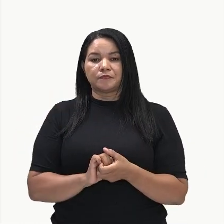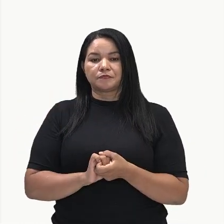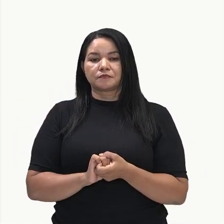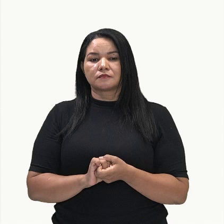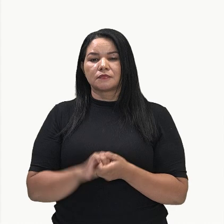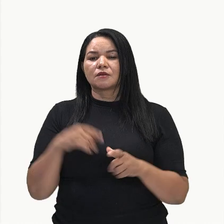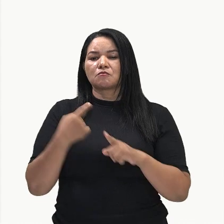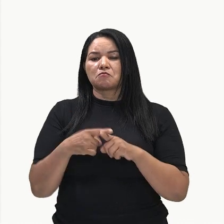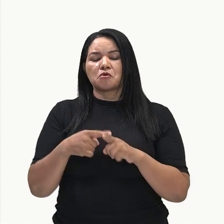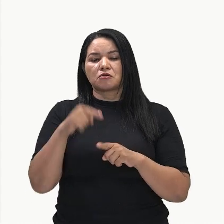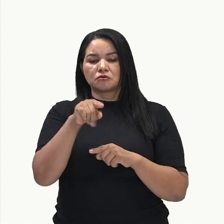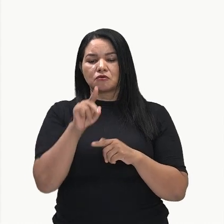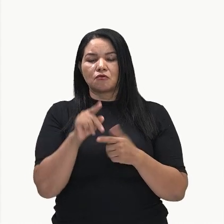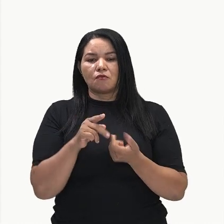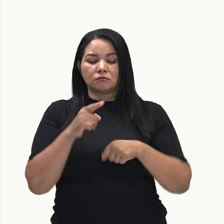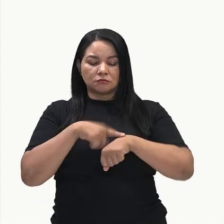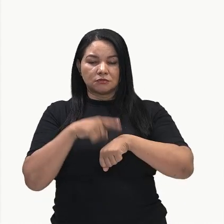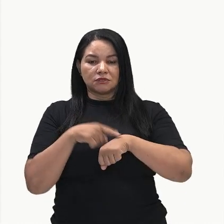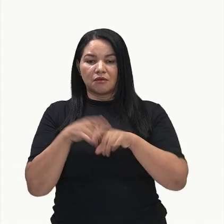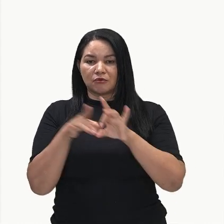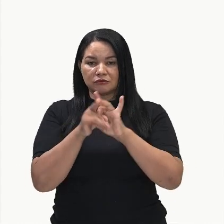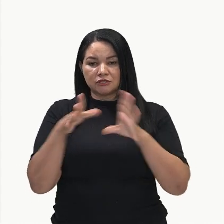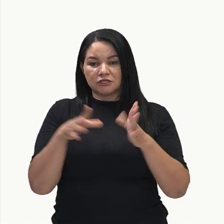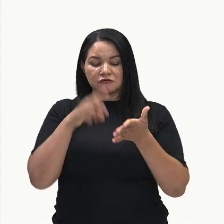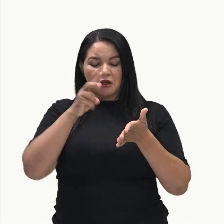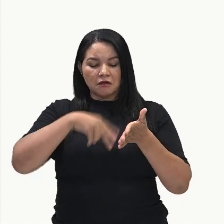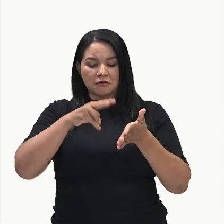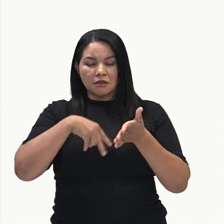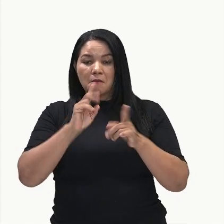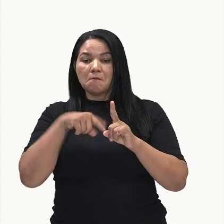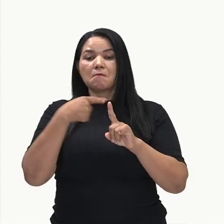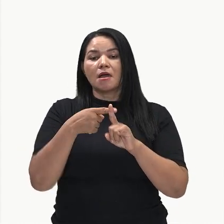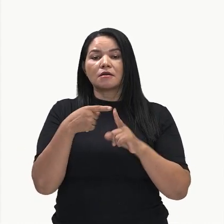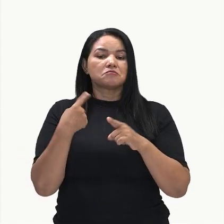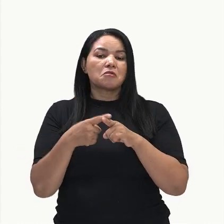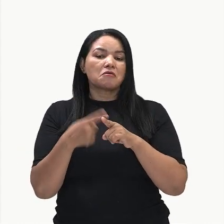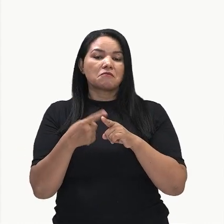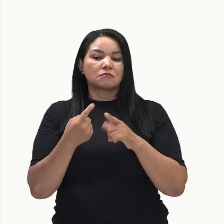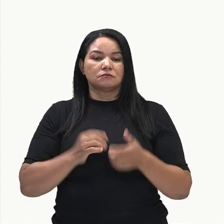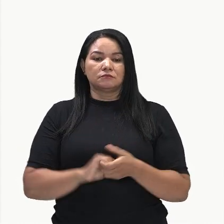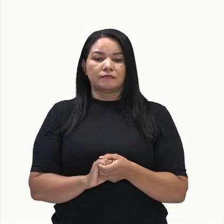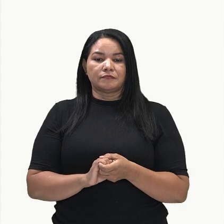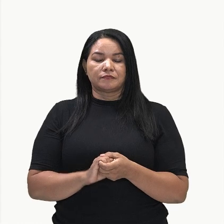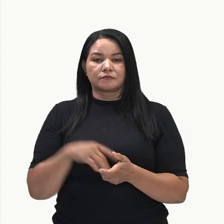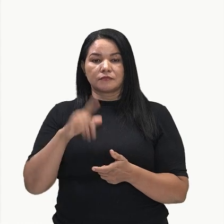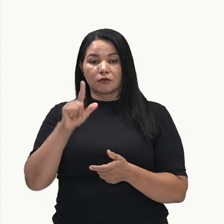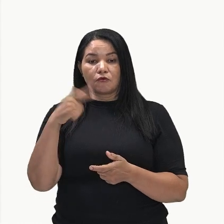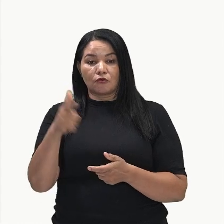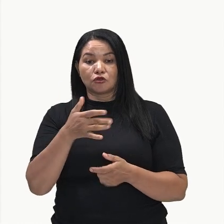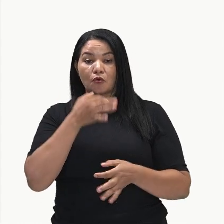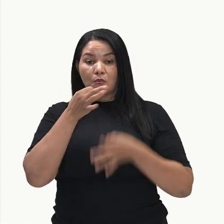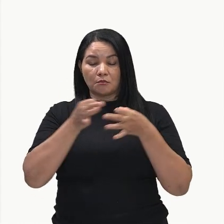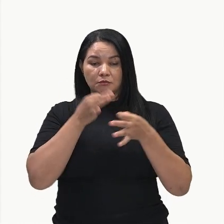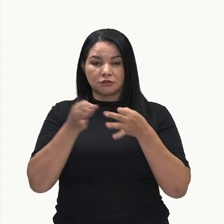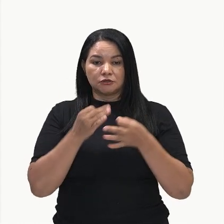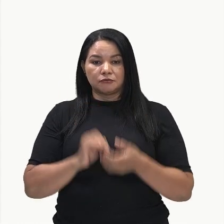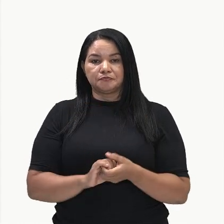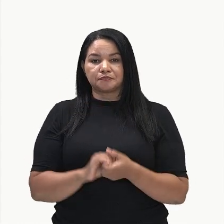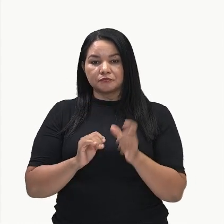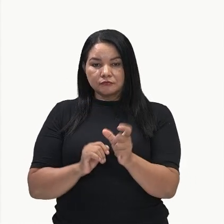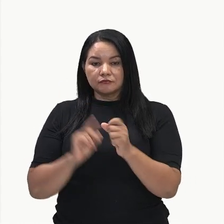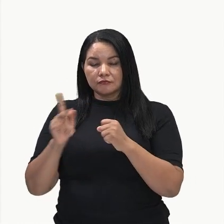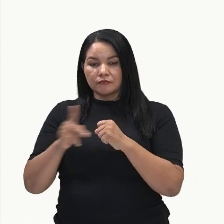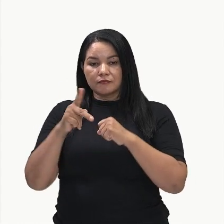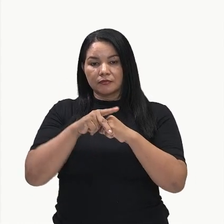não lê mais, que você tem tanto tempo livre? Em tua opinião, qual é a melhor fruta